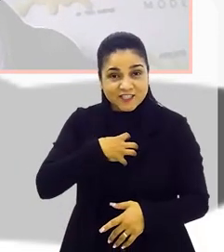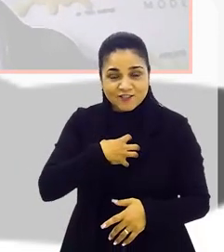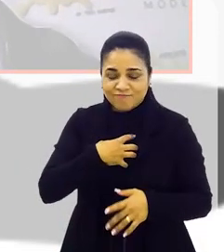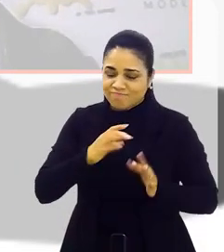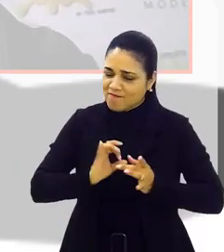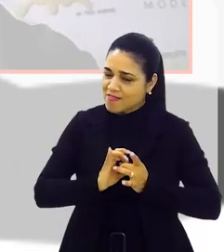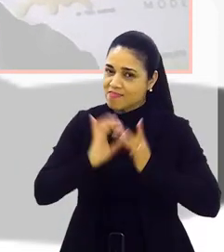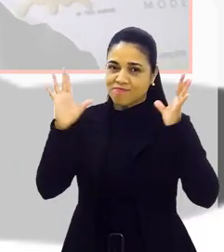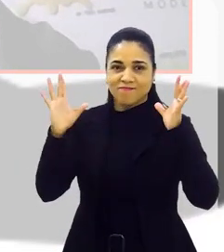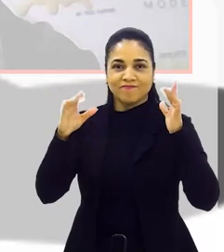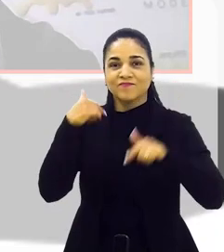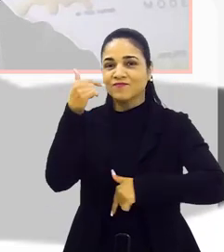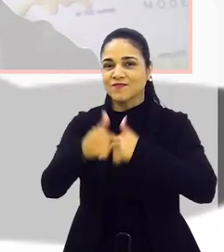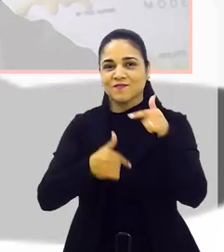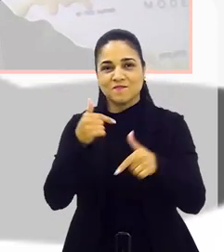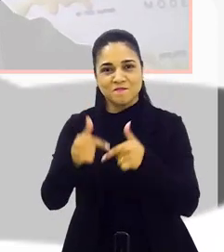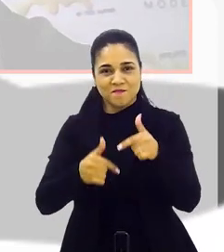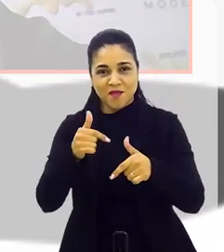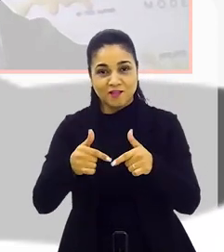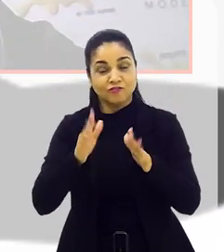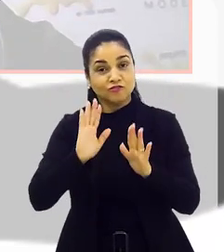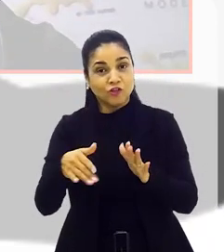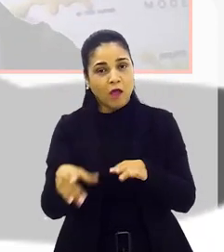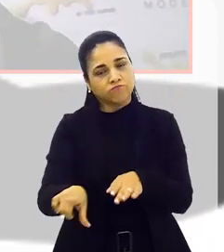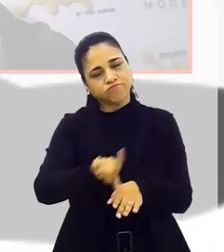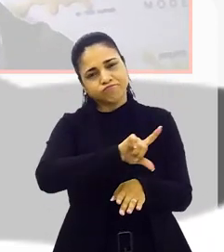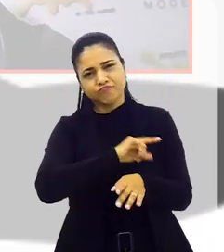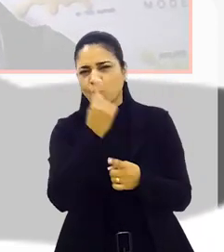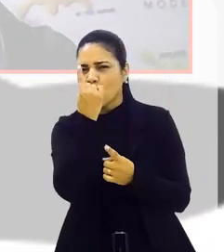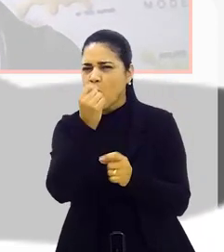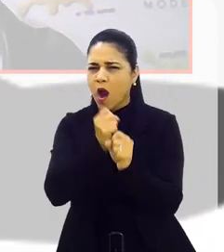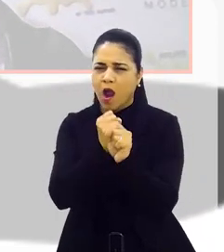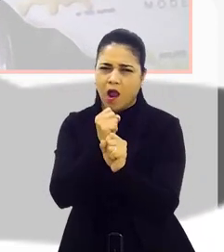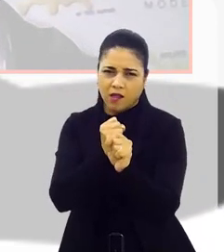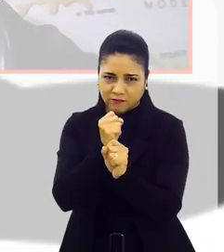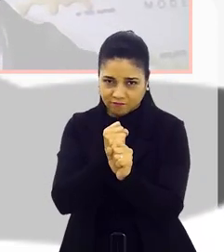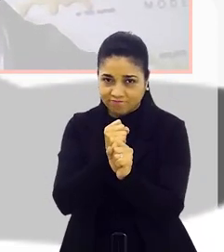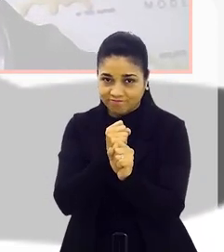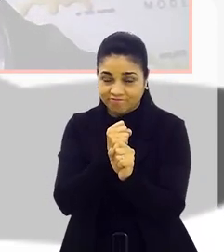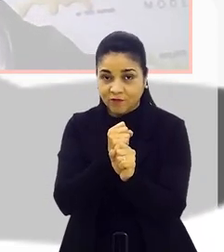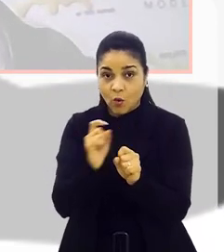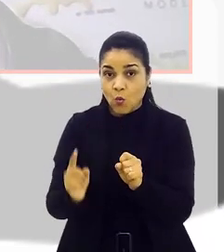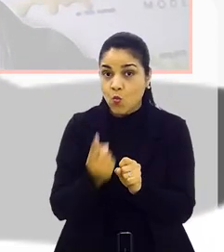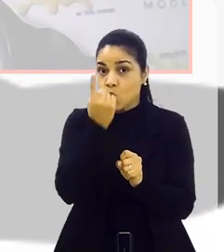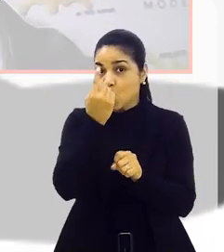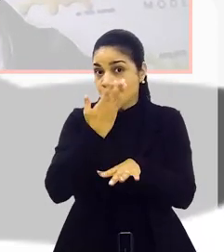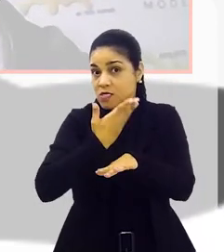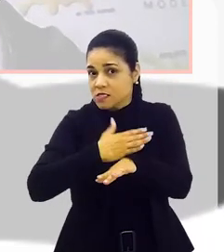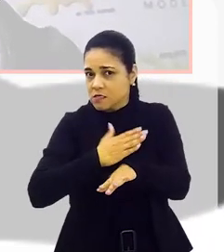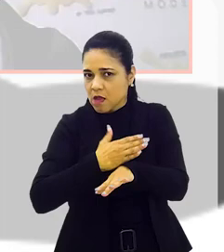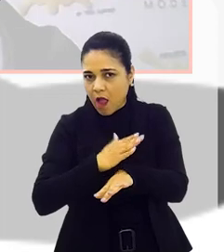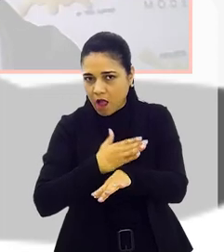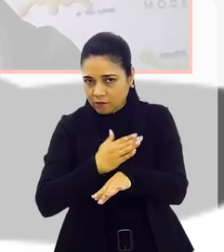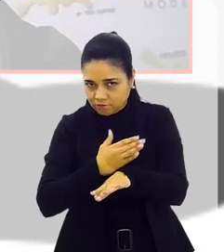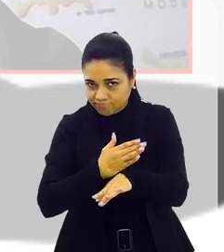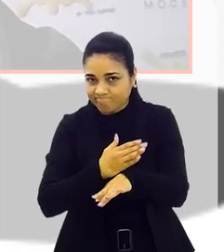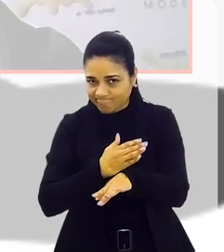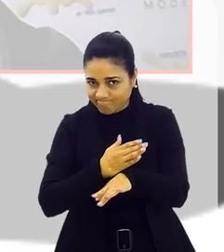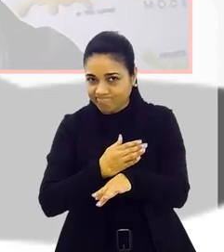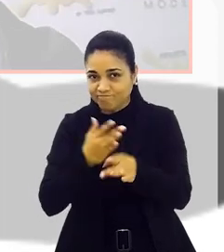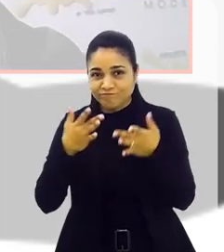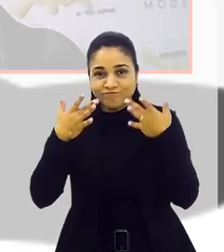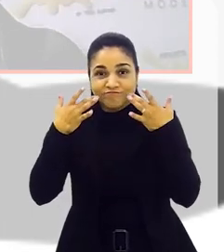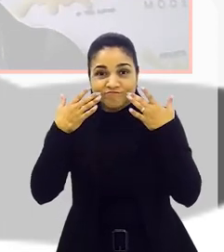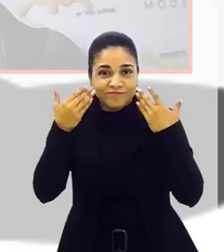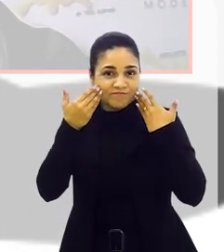vontade fazendo o trabalho que eles já tinham feito há um ano atrás. Nós só tivemos um ensaio para que a